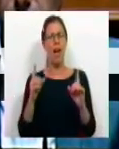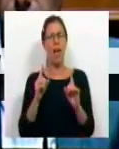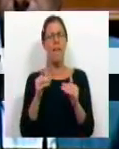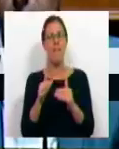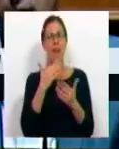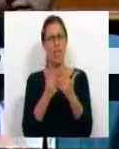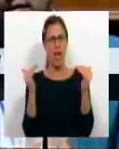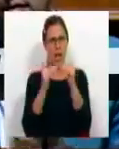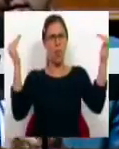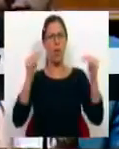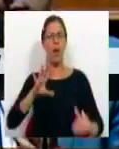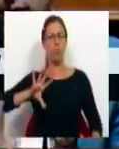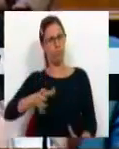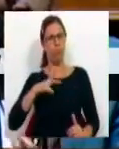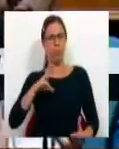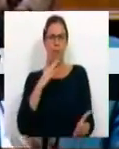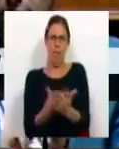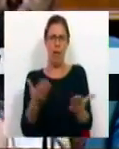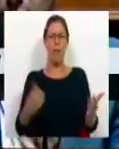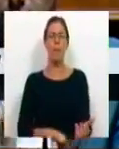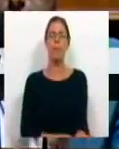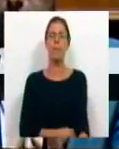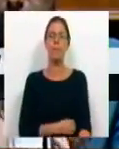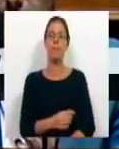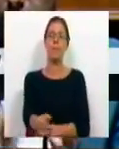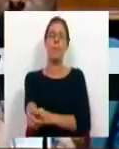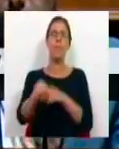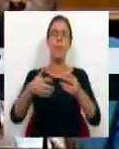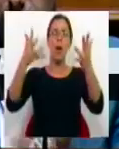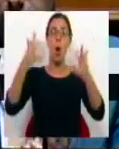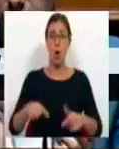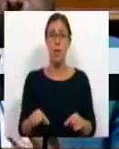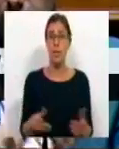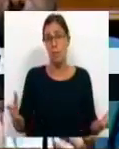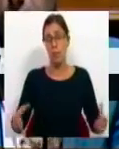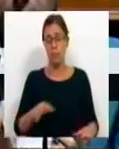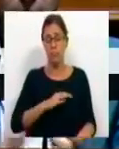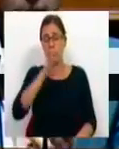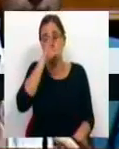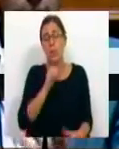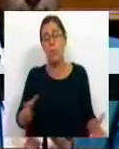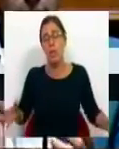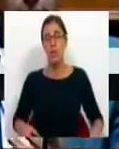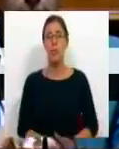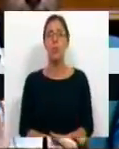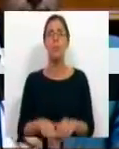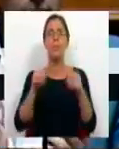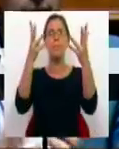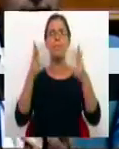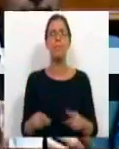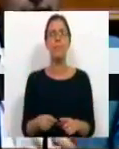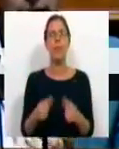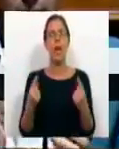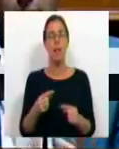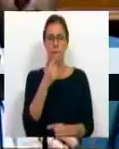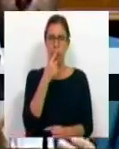trará equidade ao país. Este orçamento, Sr. Ministro, é um orçamento que